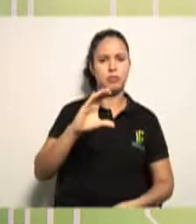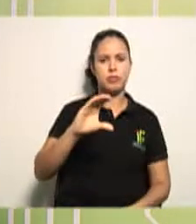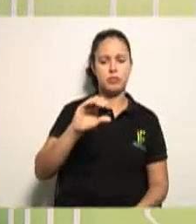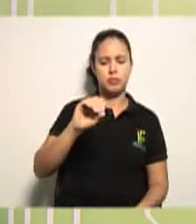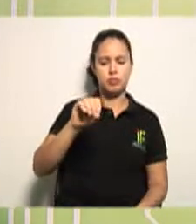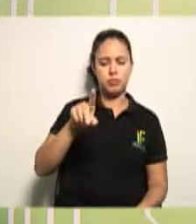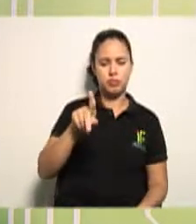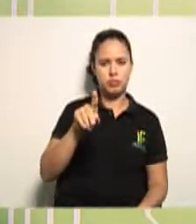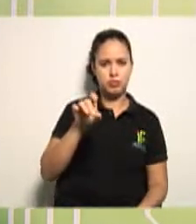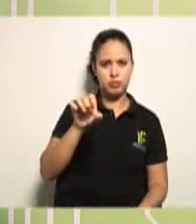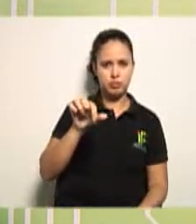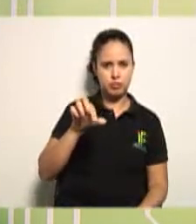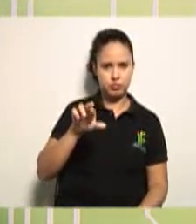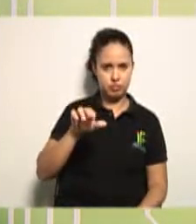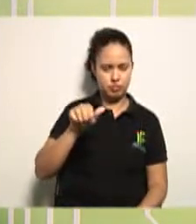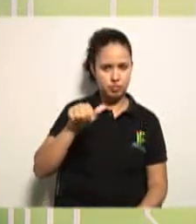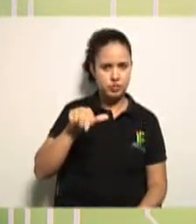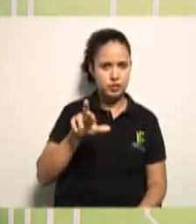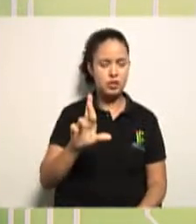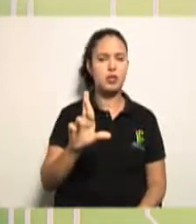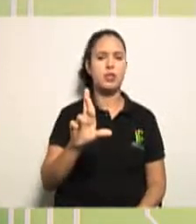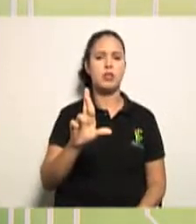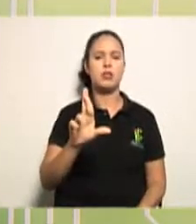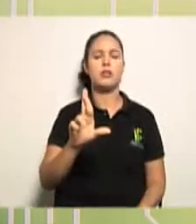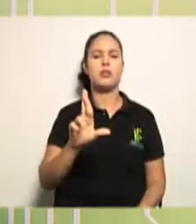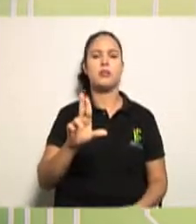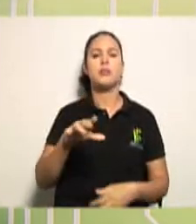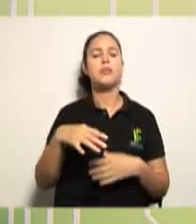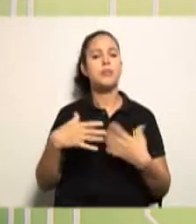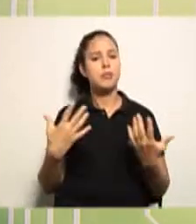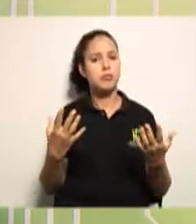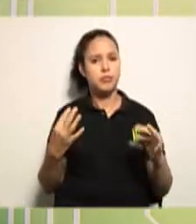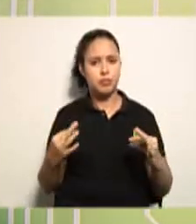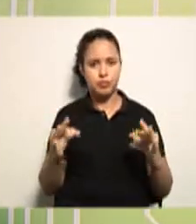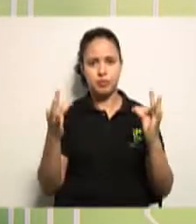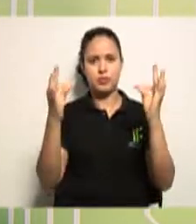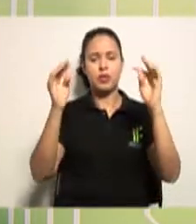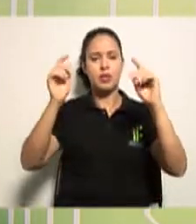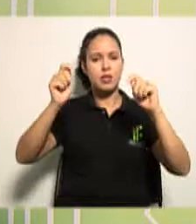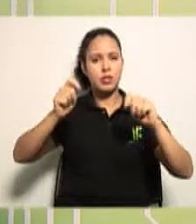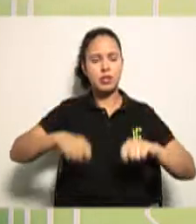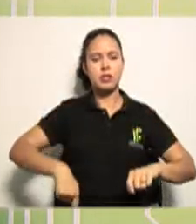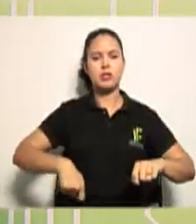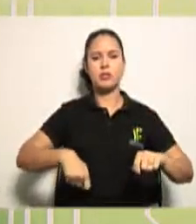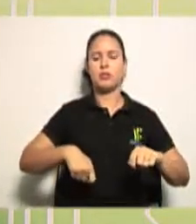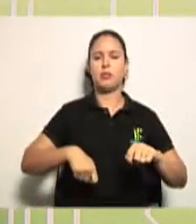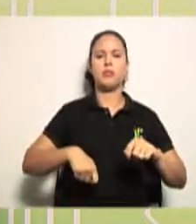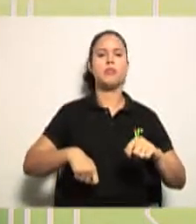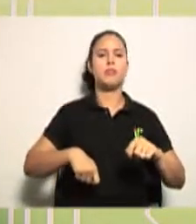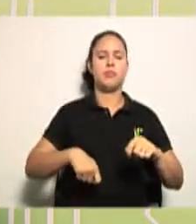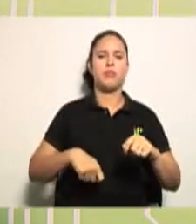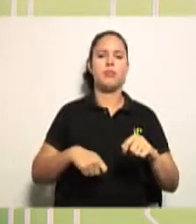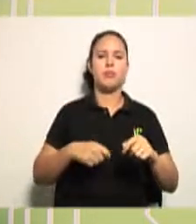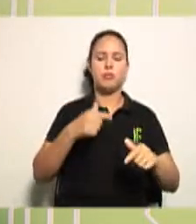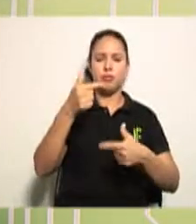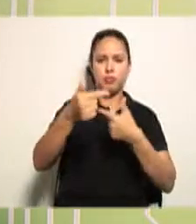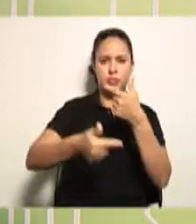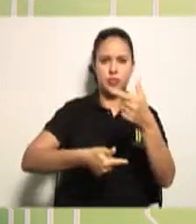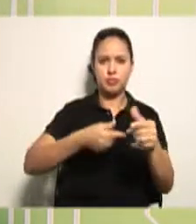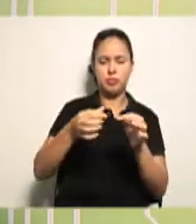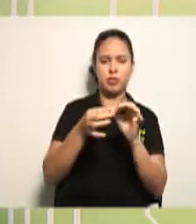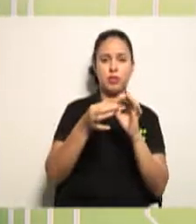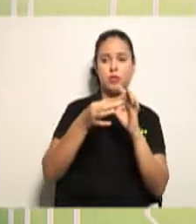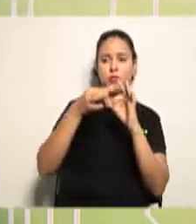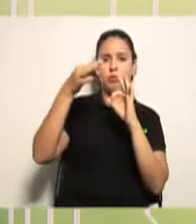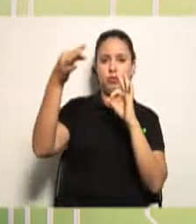nossa comunidade local, mas hoje com auxílio das tecnologias a gente pode atender parcerias